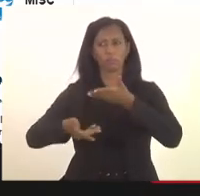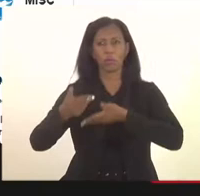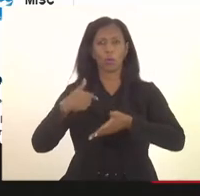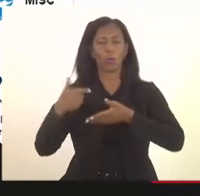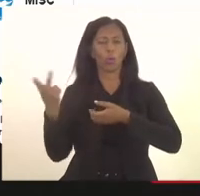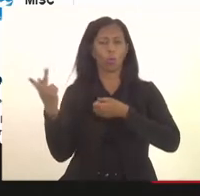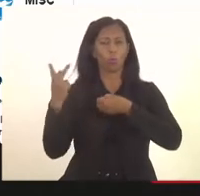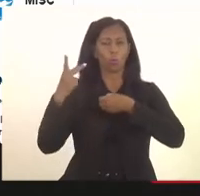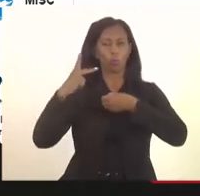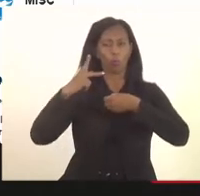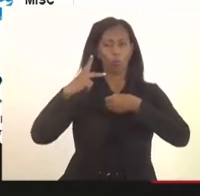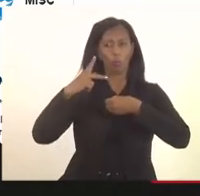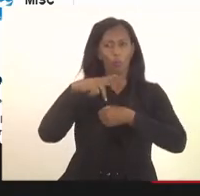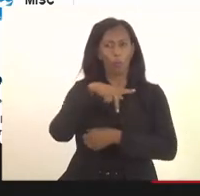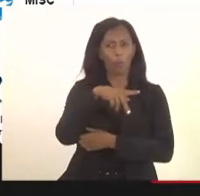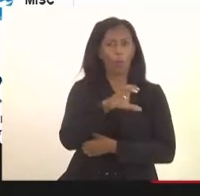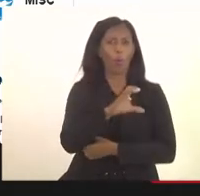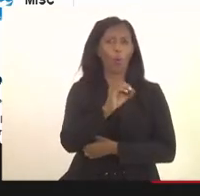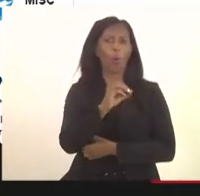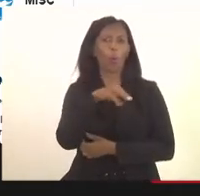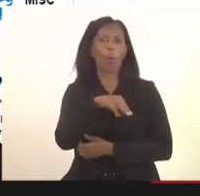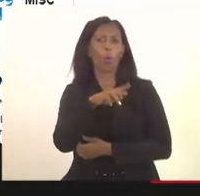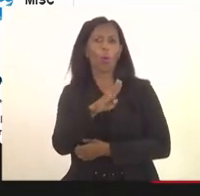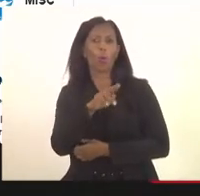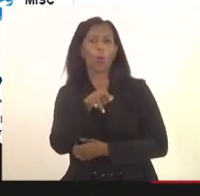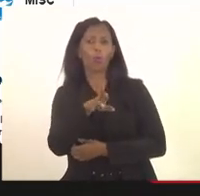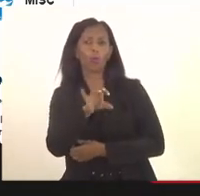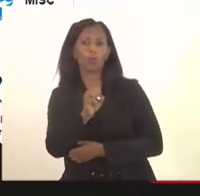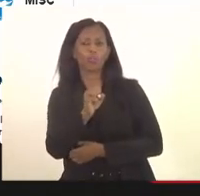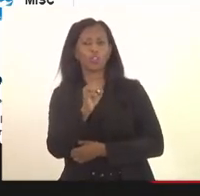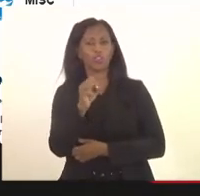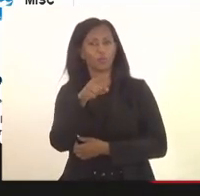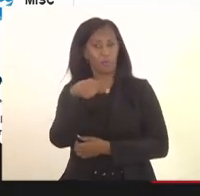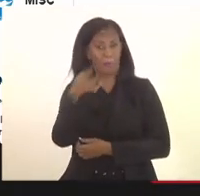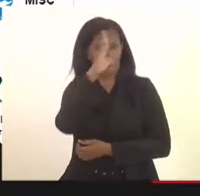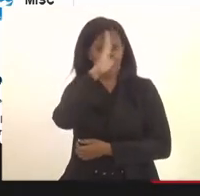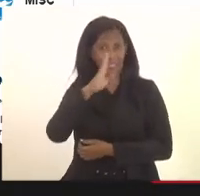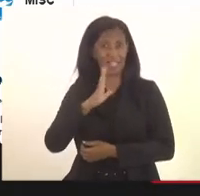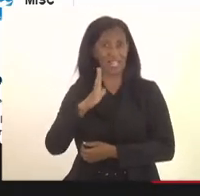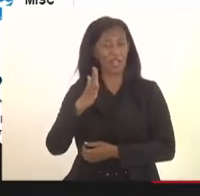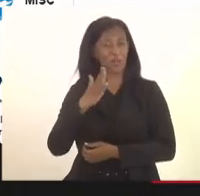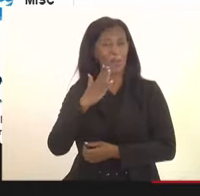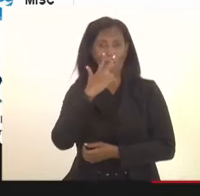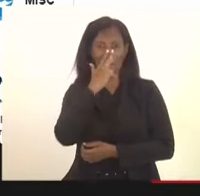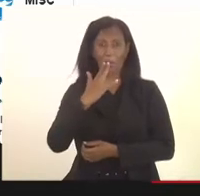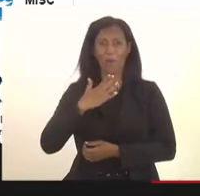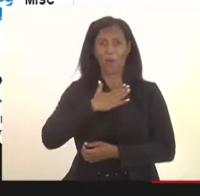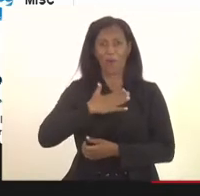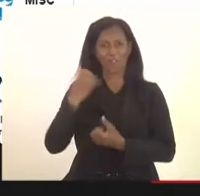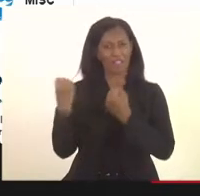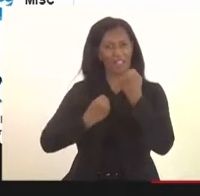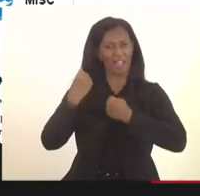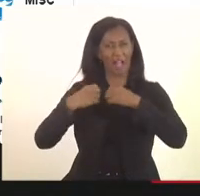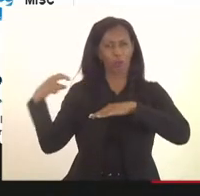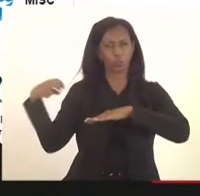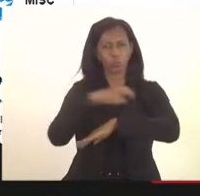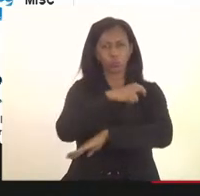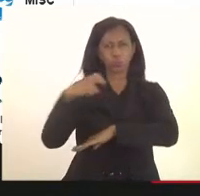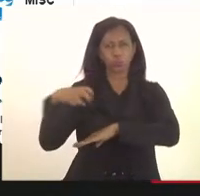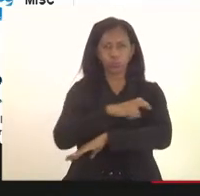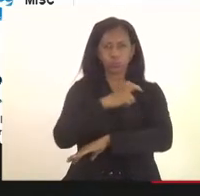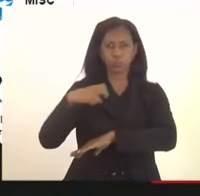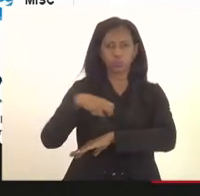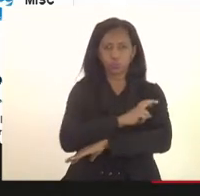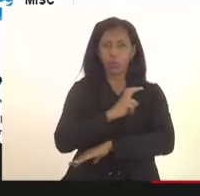combustíveis. Os senhores que, a gente que gosta, brasileiro gosta muito de Fórmula 1, vocês devem acompanhar a equipe Mercedes Petronas lá, onde a Petronas realmente usa